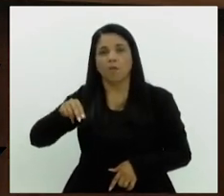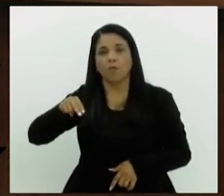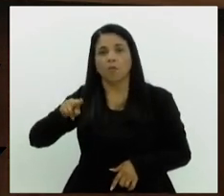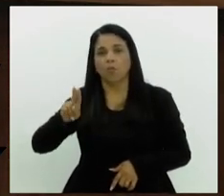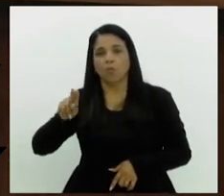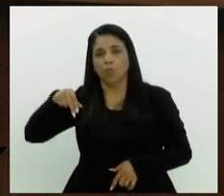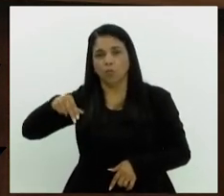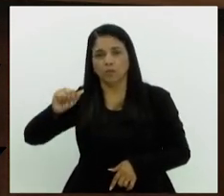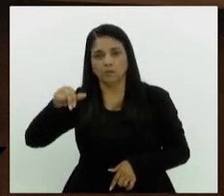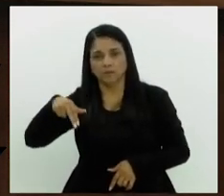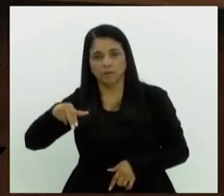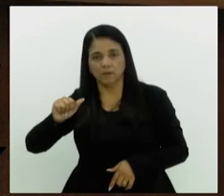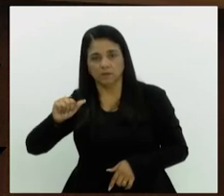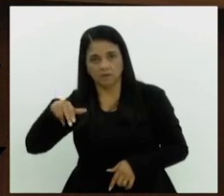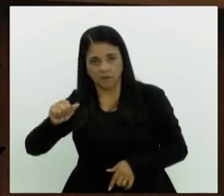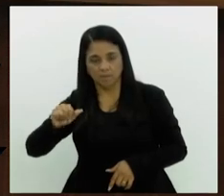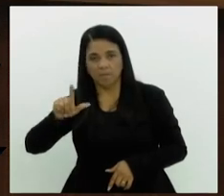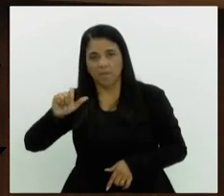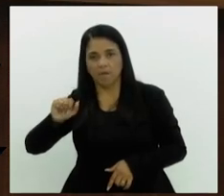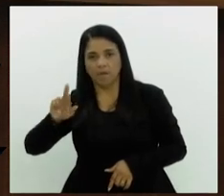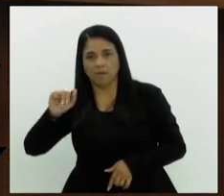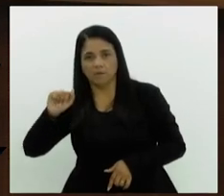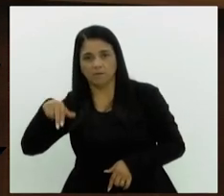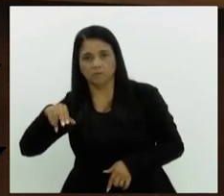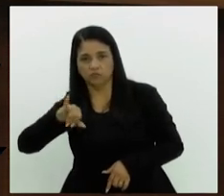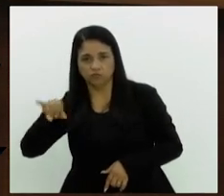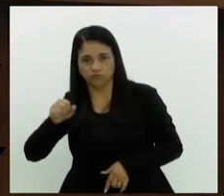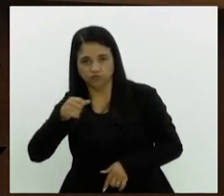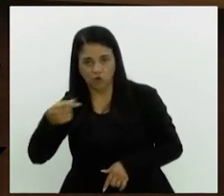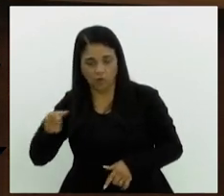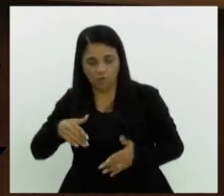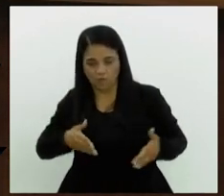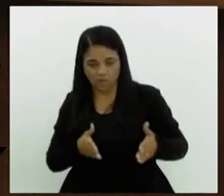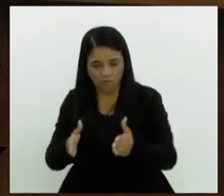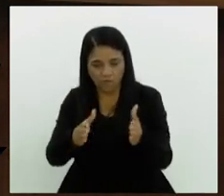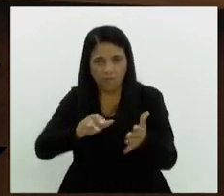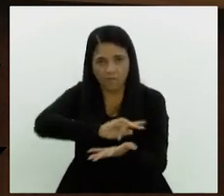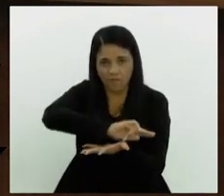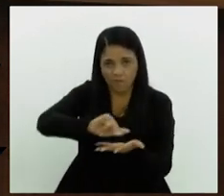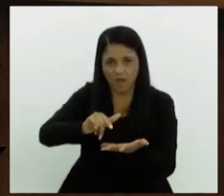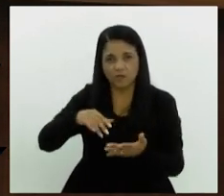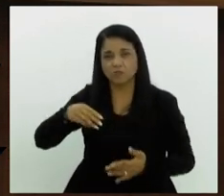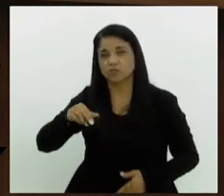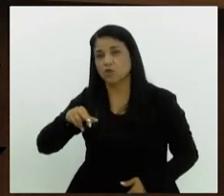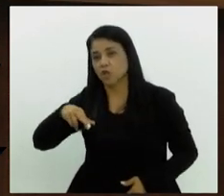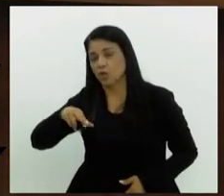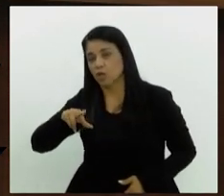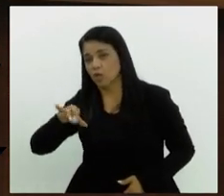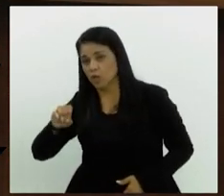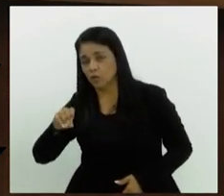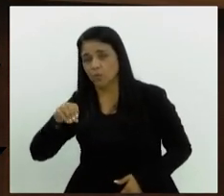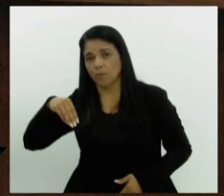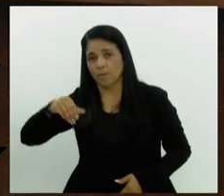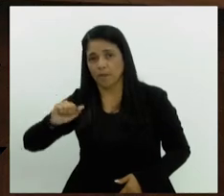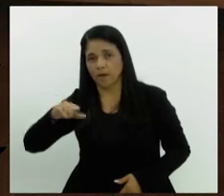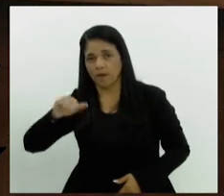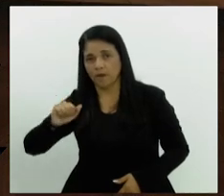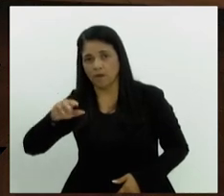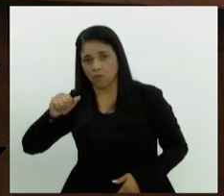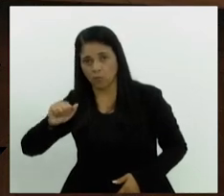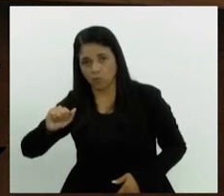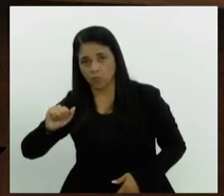desse aquífero, desses vários rios, que inclusive o Rio Macacu e outros rios afluentes, que